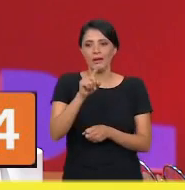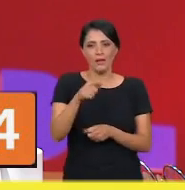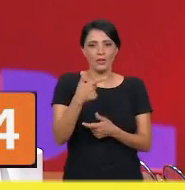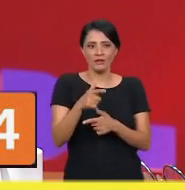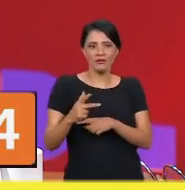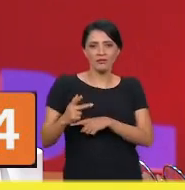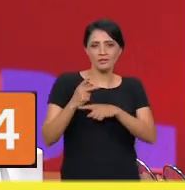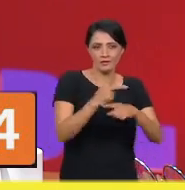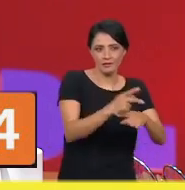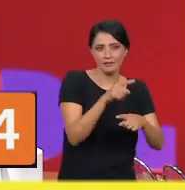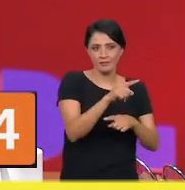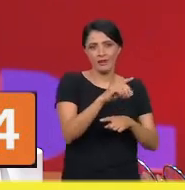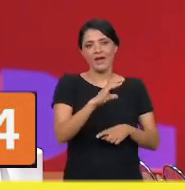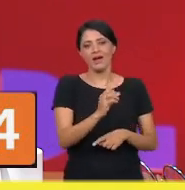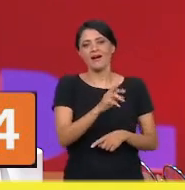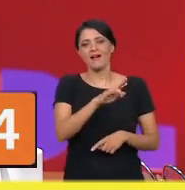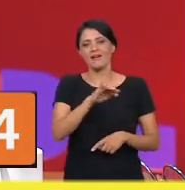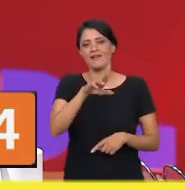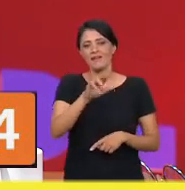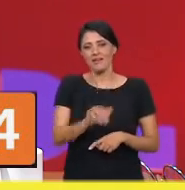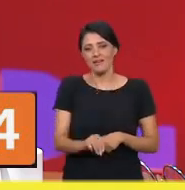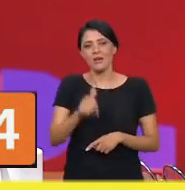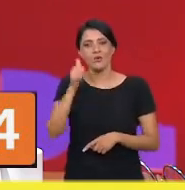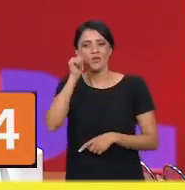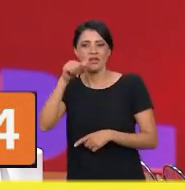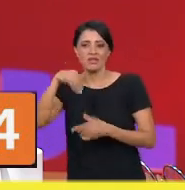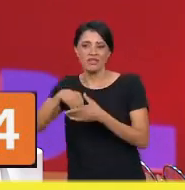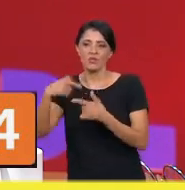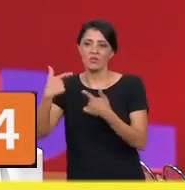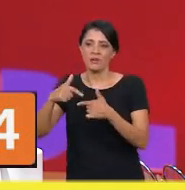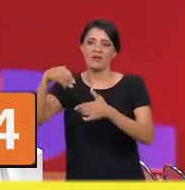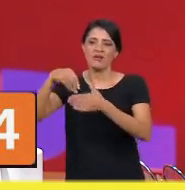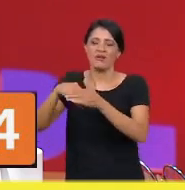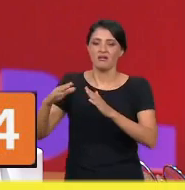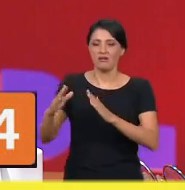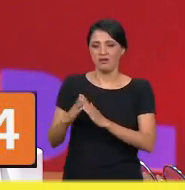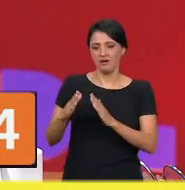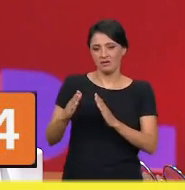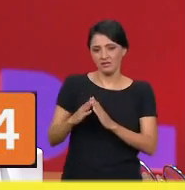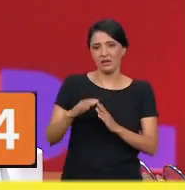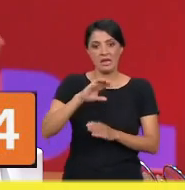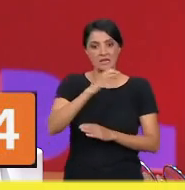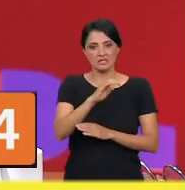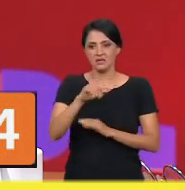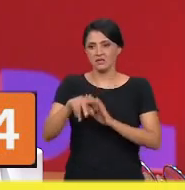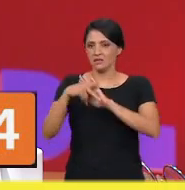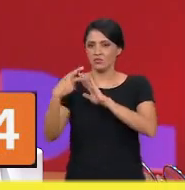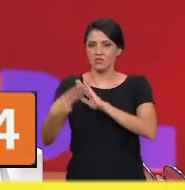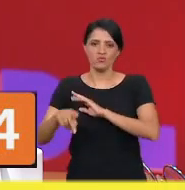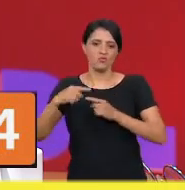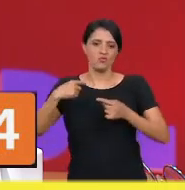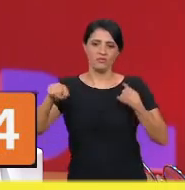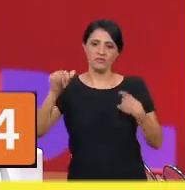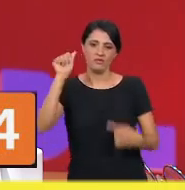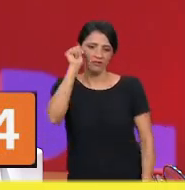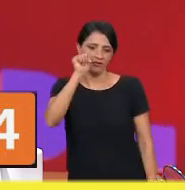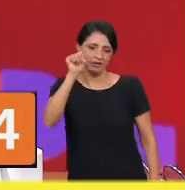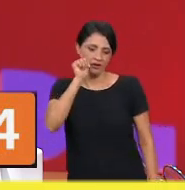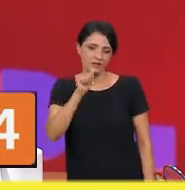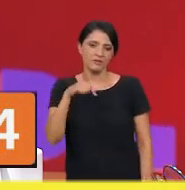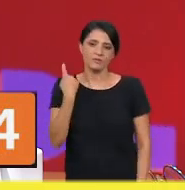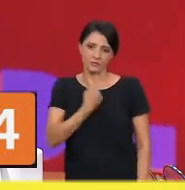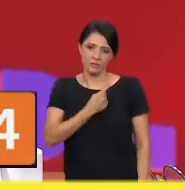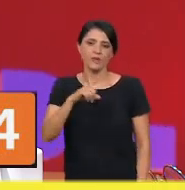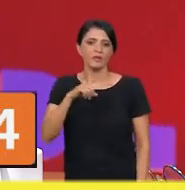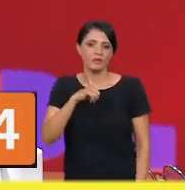aquela carreira. Que as mulheres têm o trabalho delas dentro da casa e que a ciência não é para mulheres. Então, a gente tem